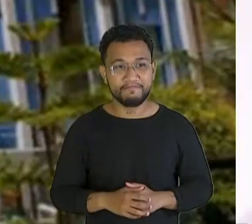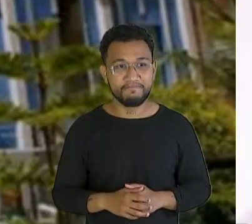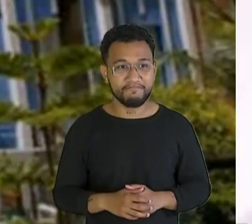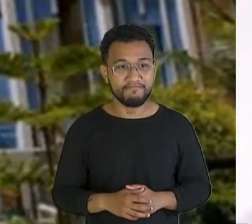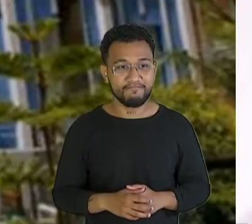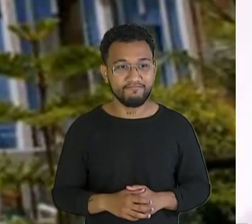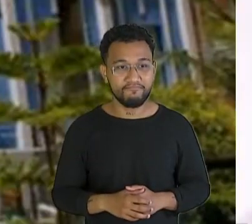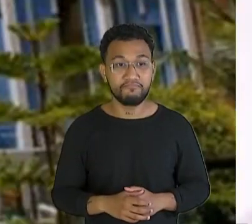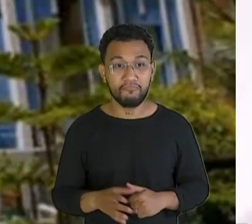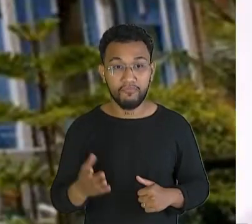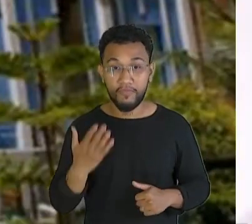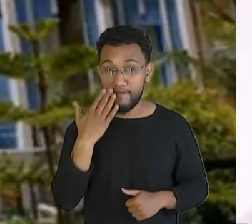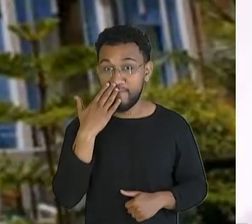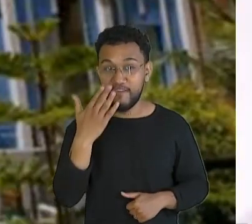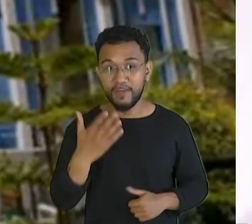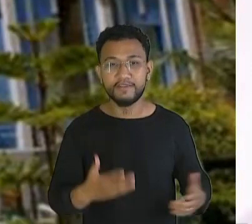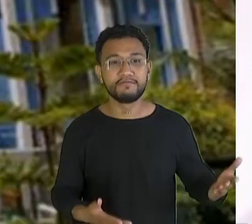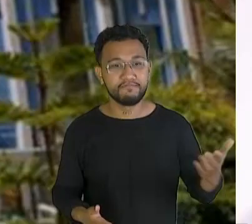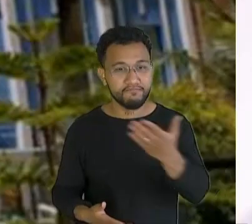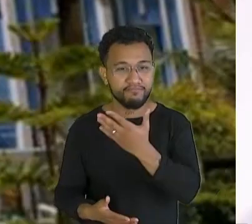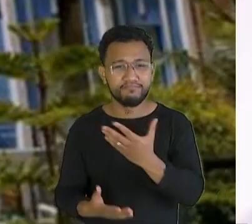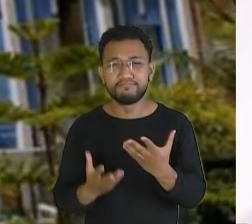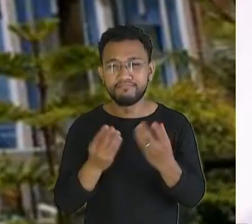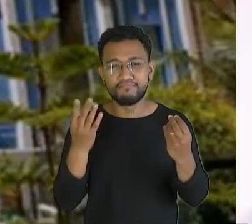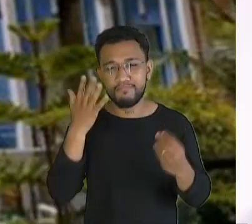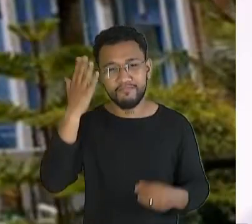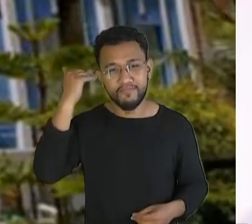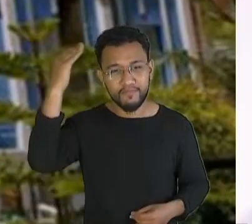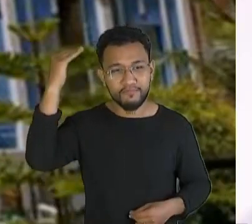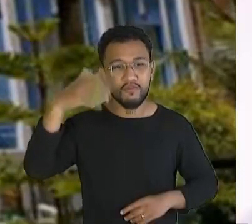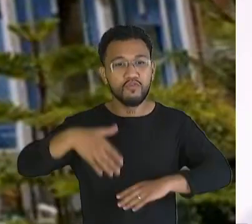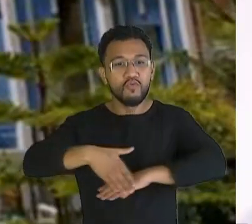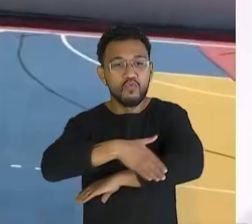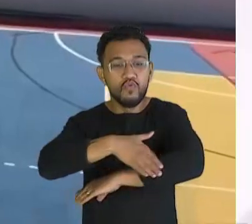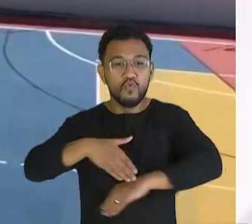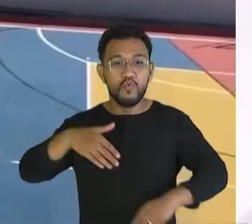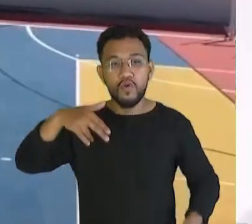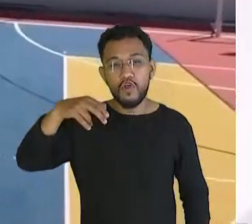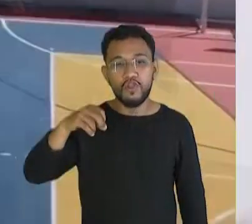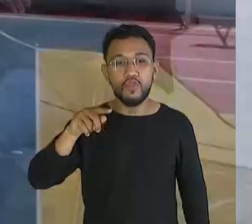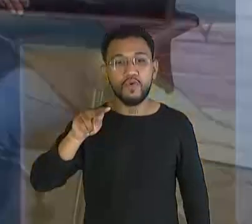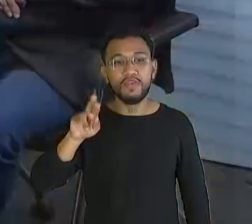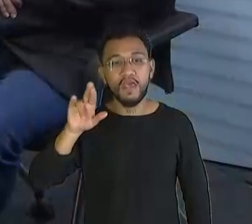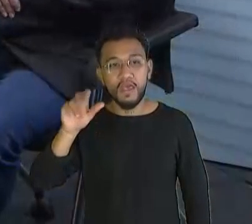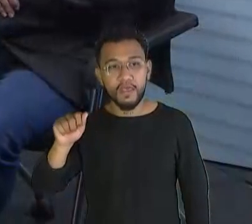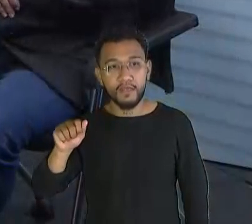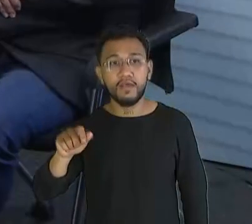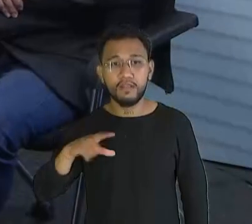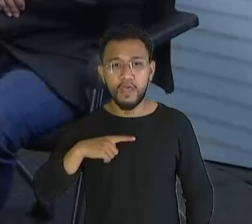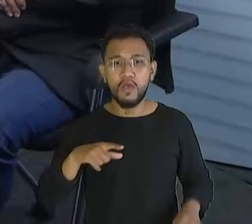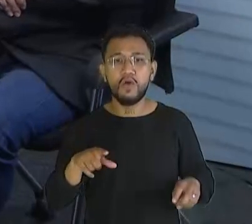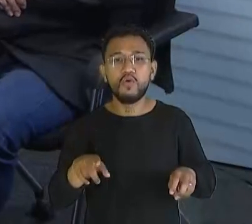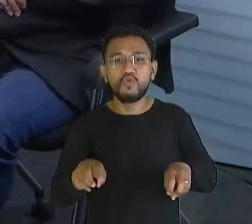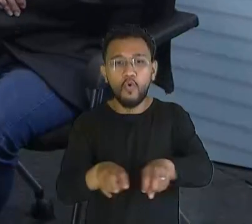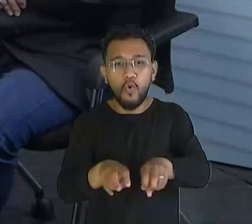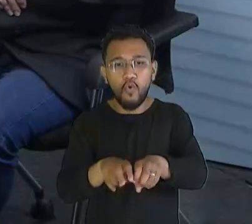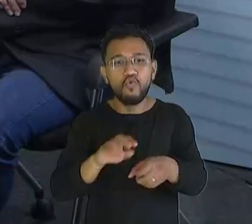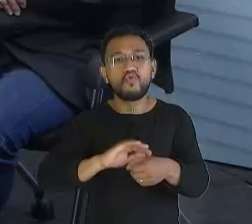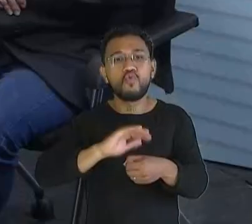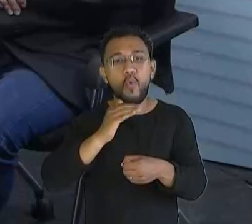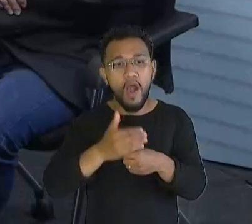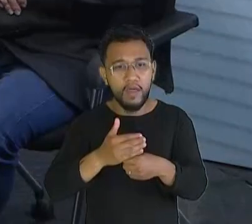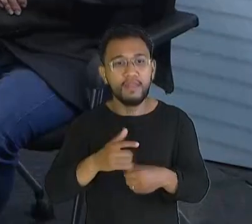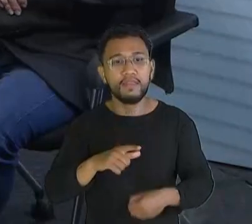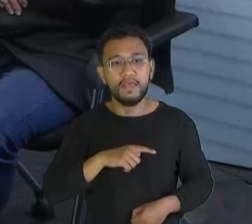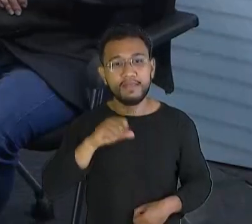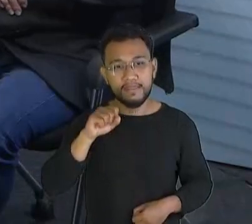fachada, tá aí a fachada conhecida, ali na Nogueira Ascioli. E essa tem uma quadra. Isso, a gente tem uma quadra de esportes.